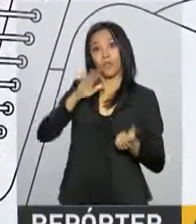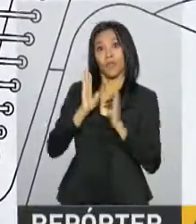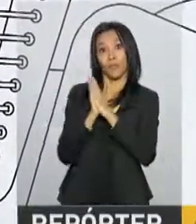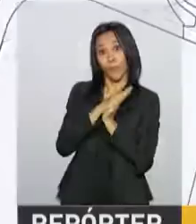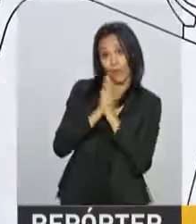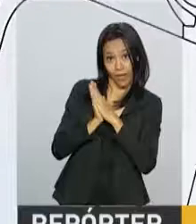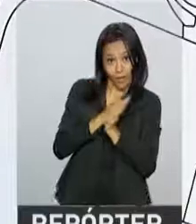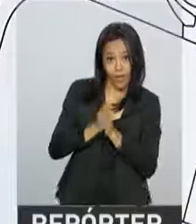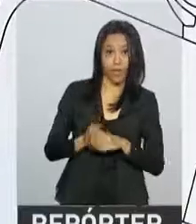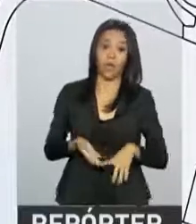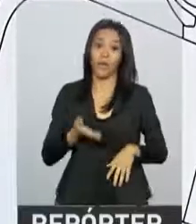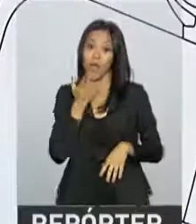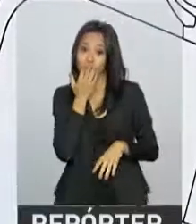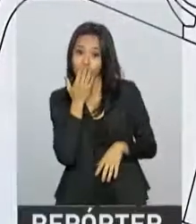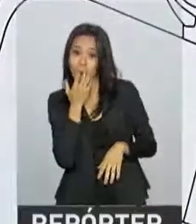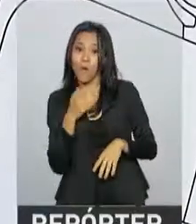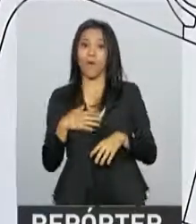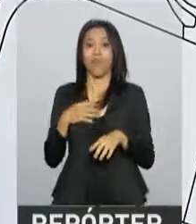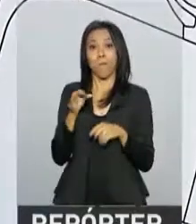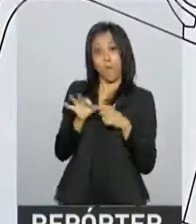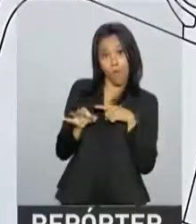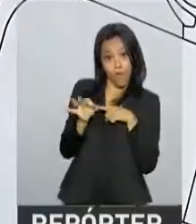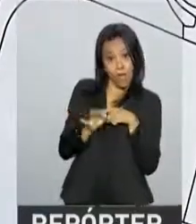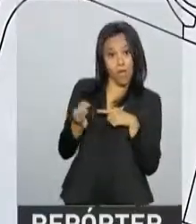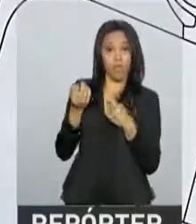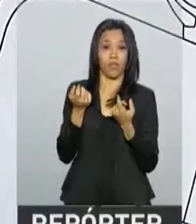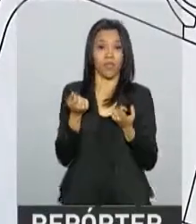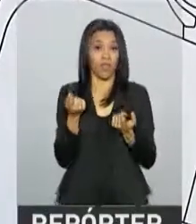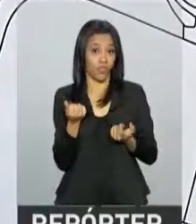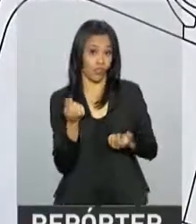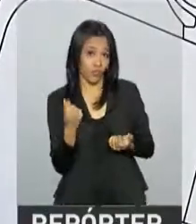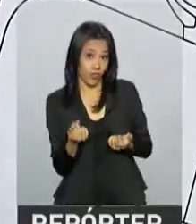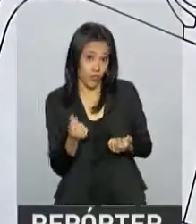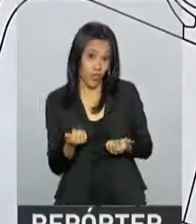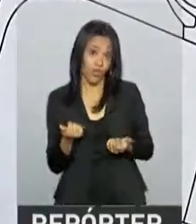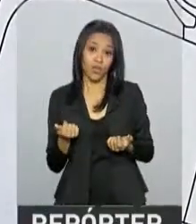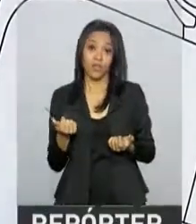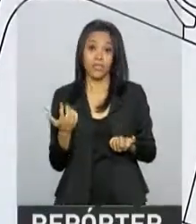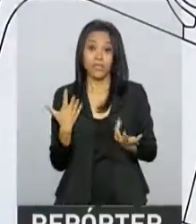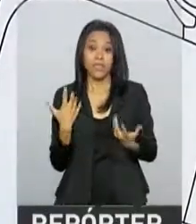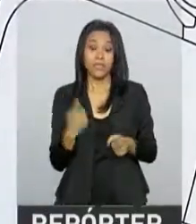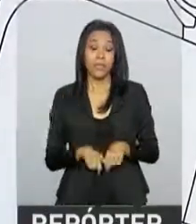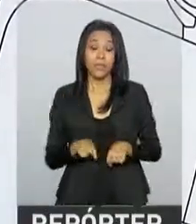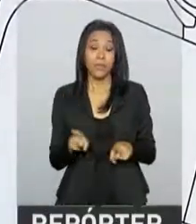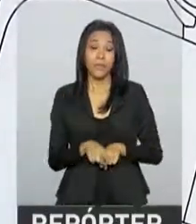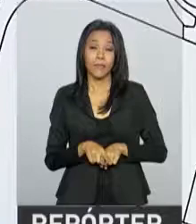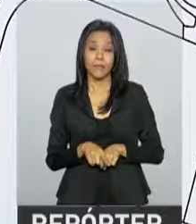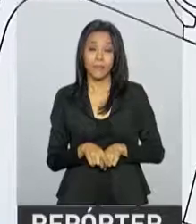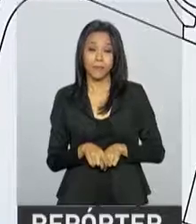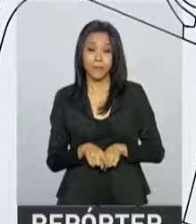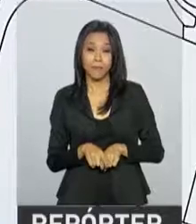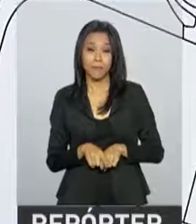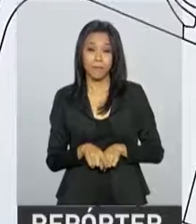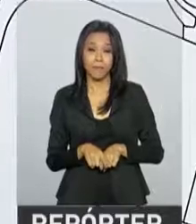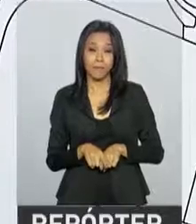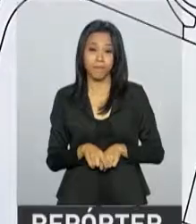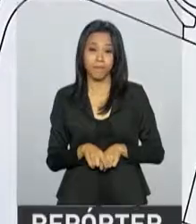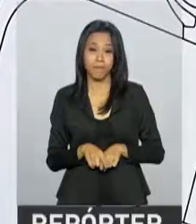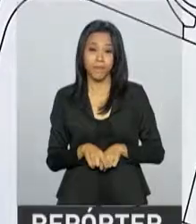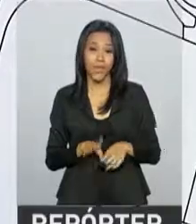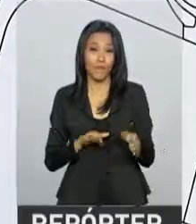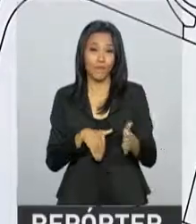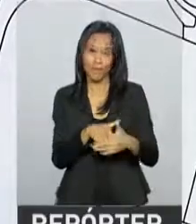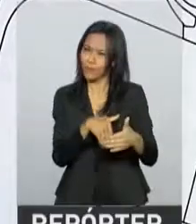coisas mulherio de dinheiro dica que também em